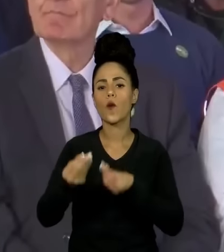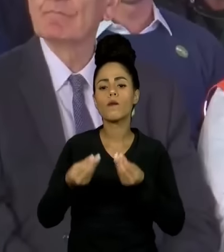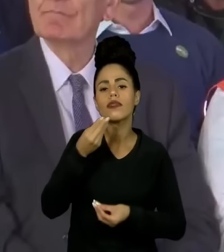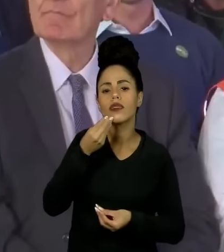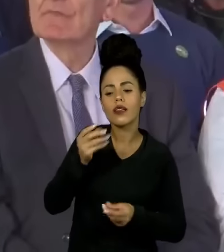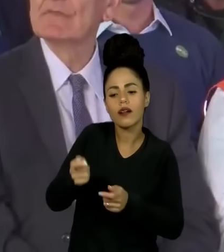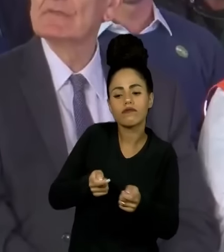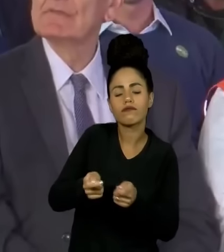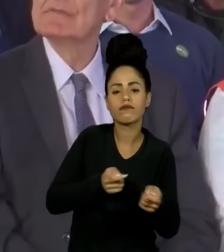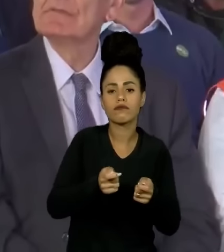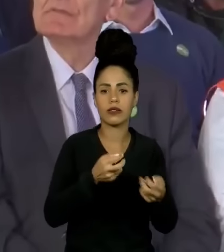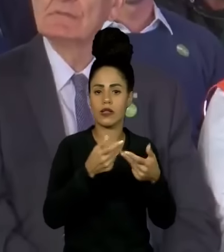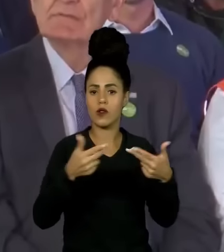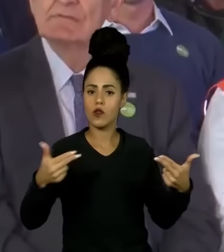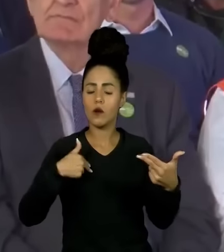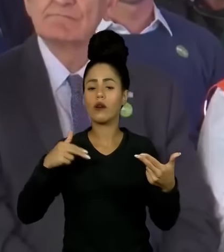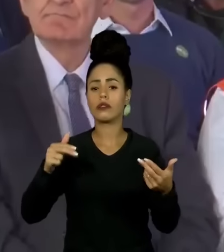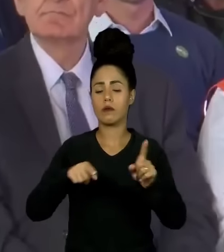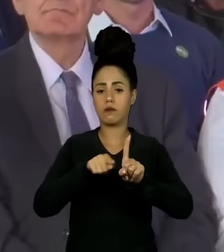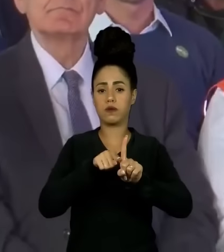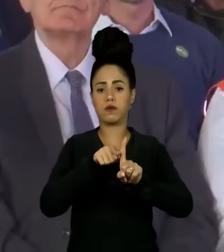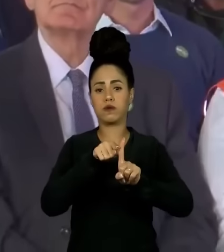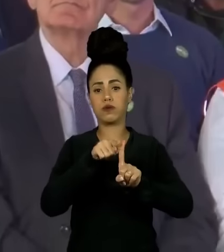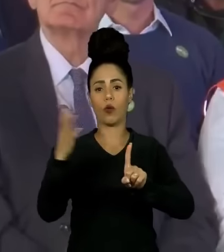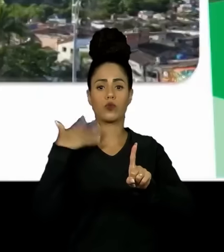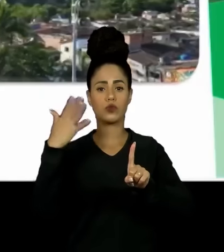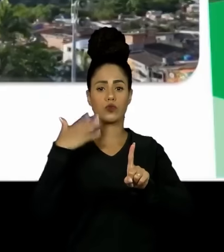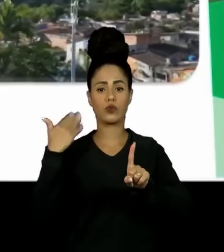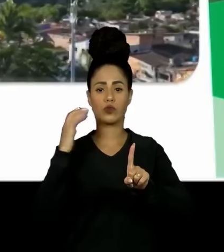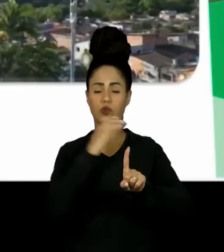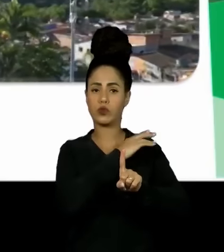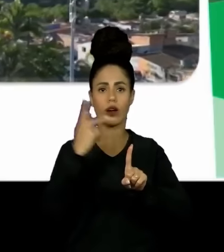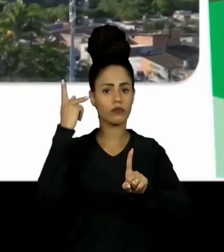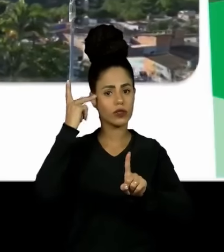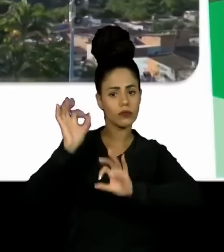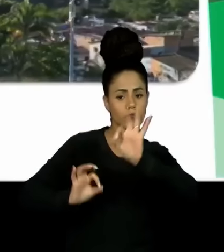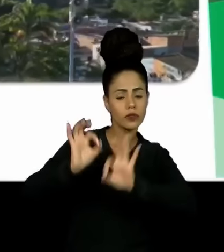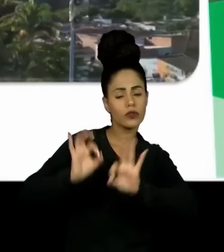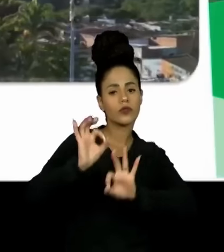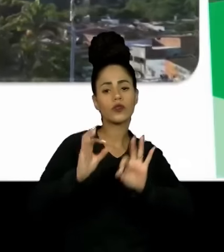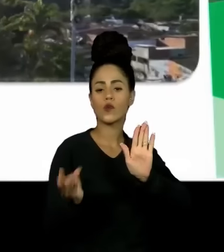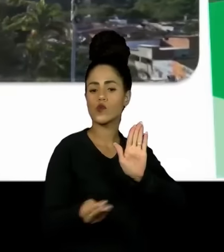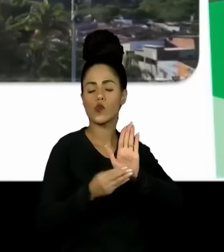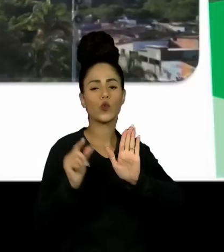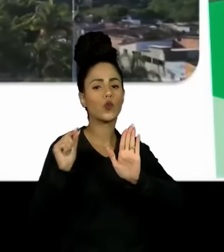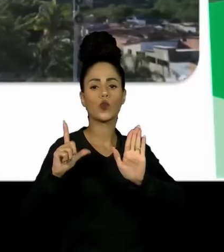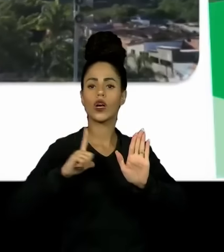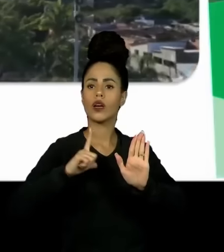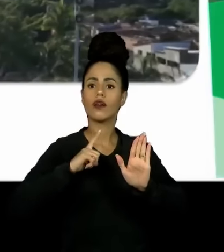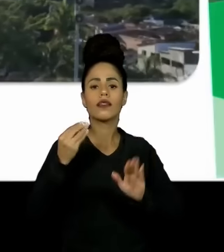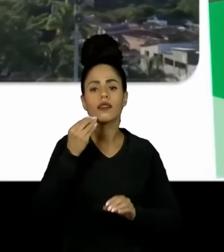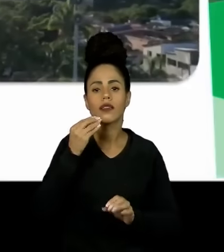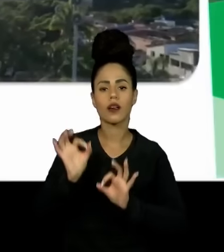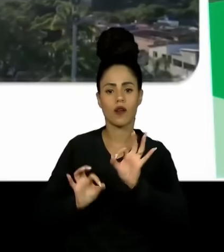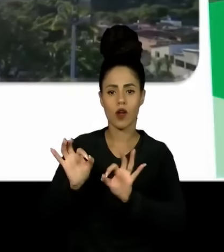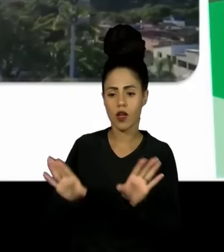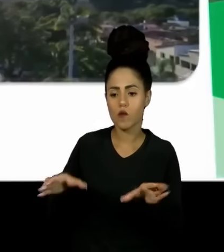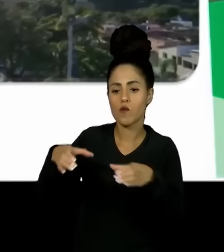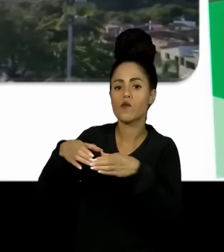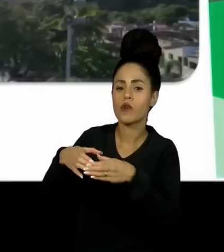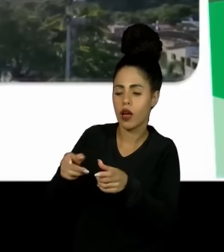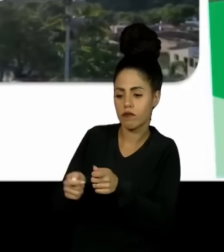tentar amenizar os efeitos do aquecimento global no estado. Entre os programas previstos estão a formação de um comitê de